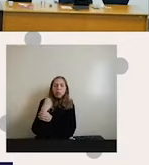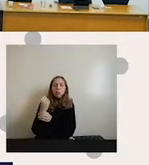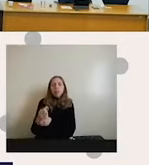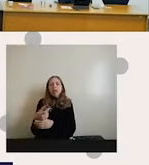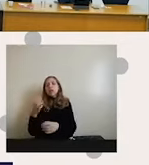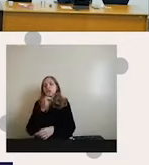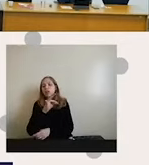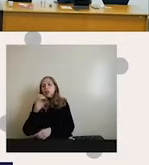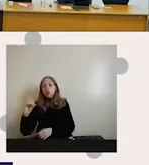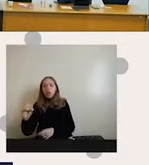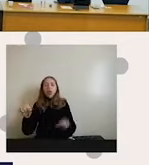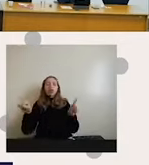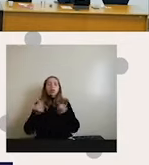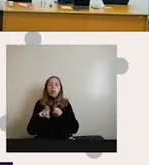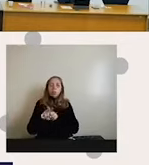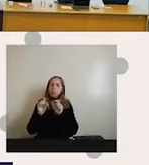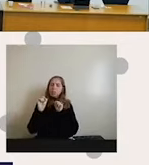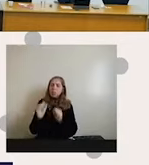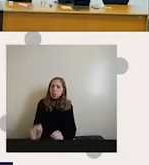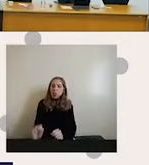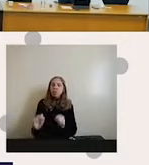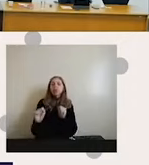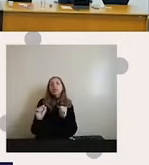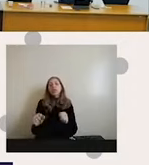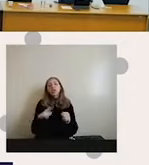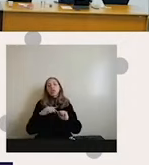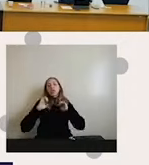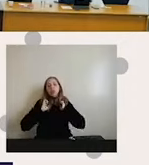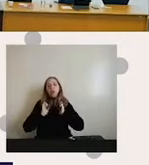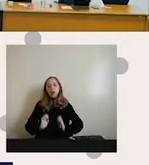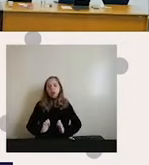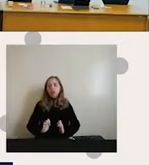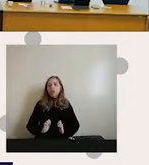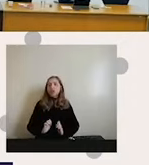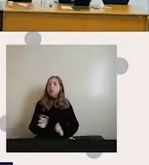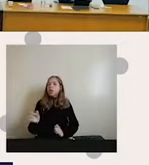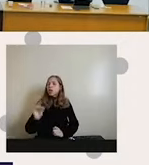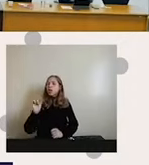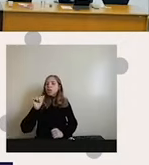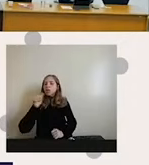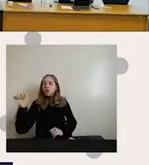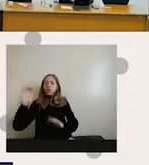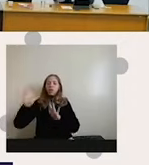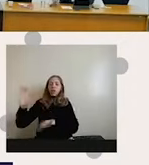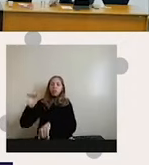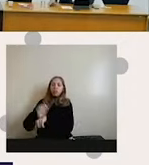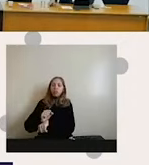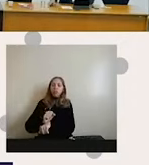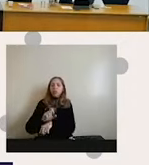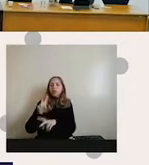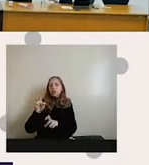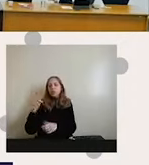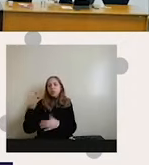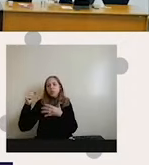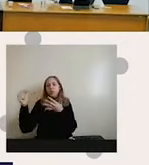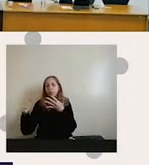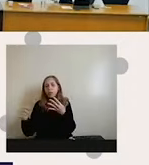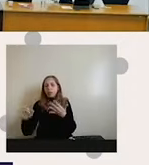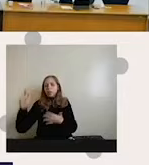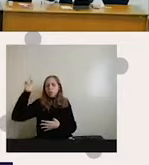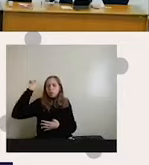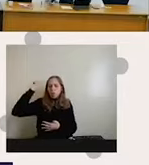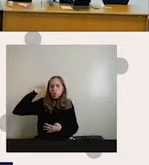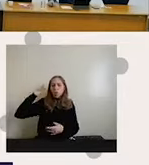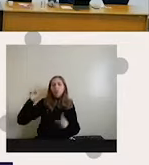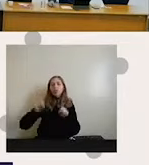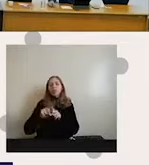ser pautada numa dimensão ética, né? Sem negligenciar, então, esses elementos, né? Históricos, estéticos, políticos,